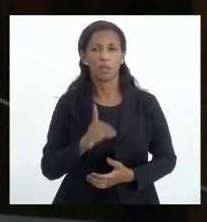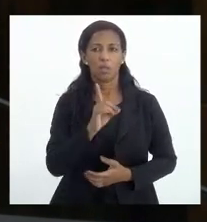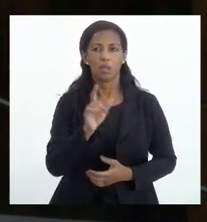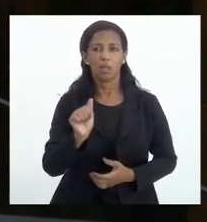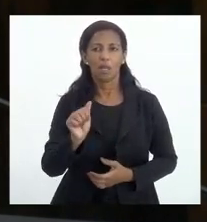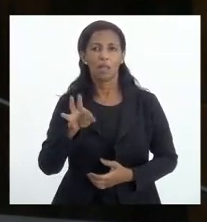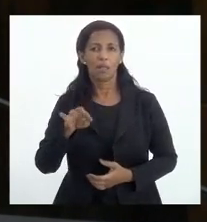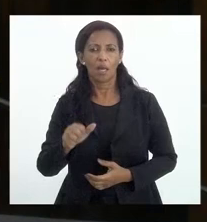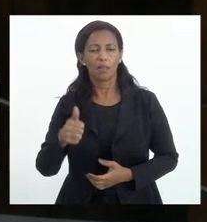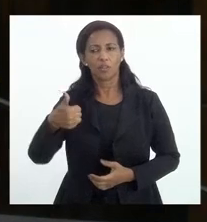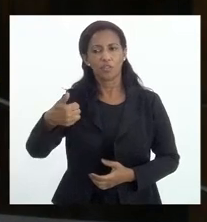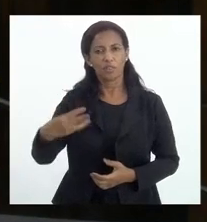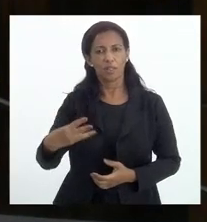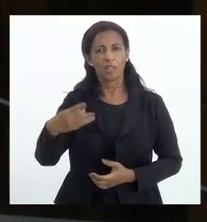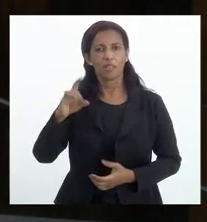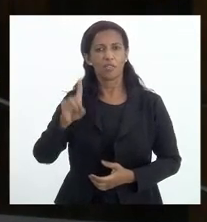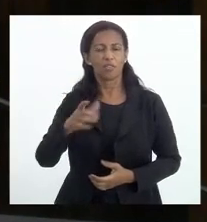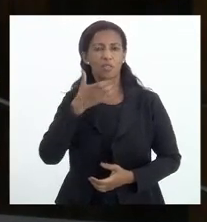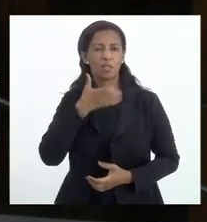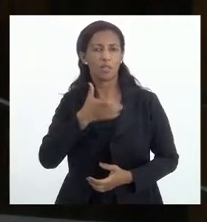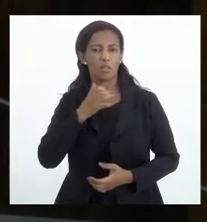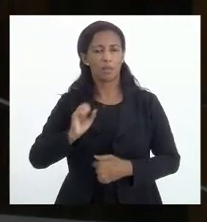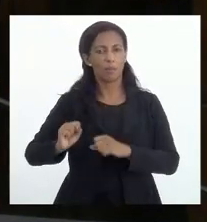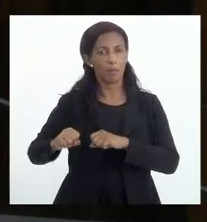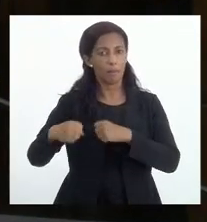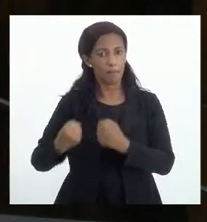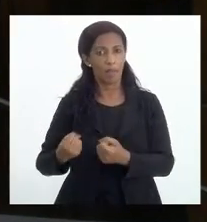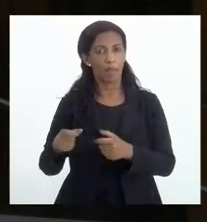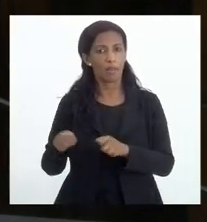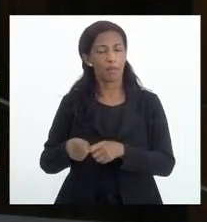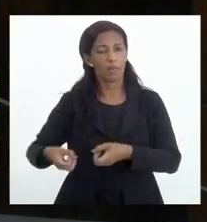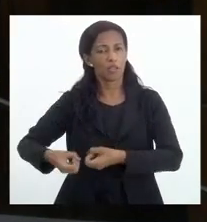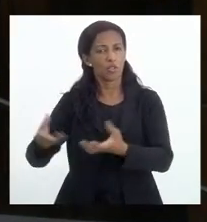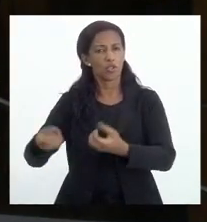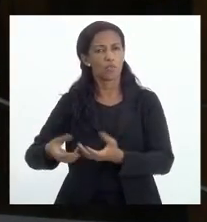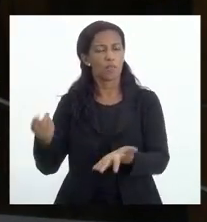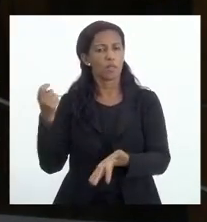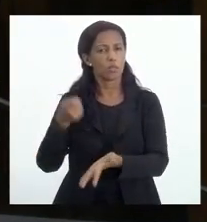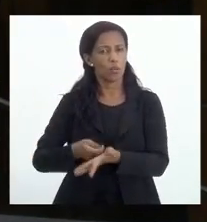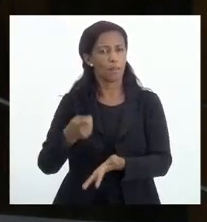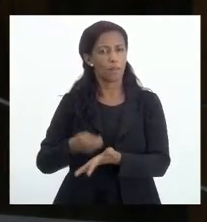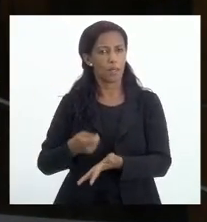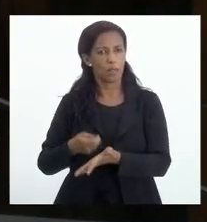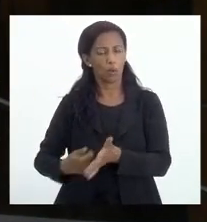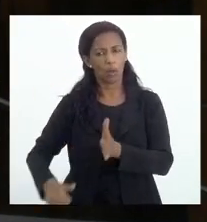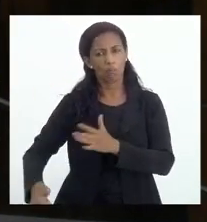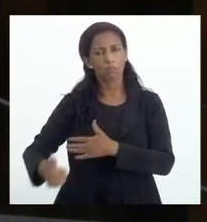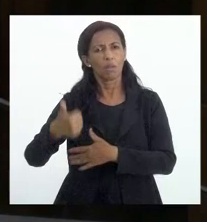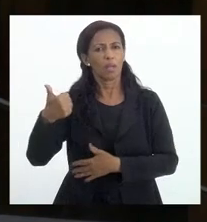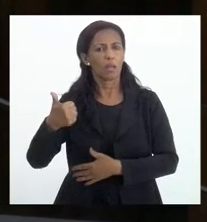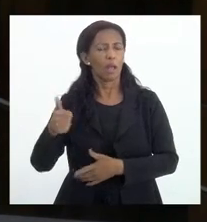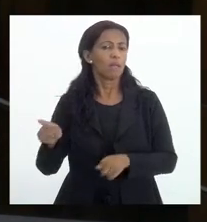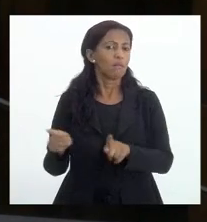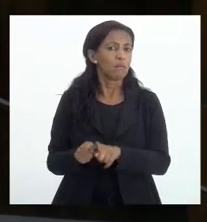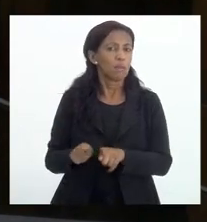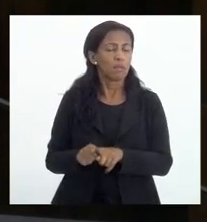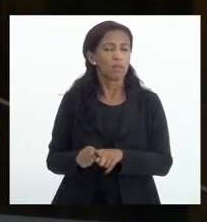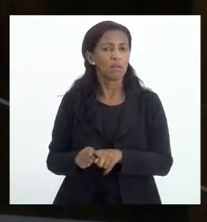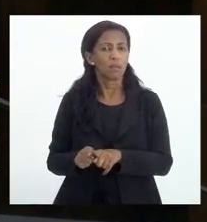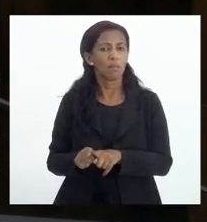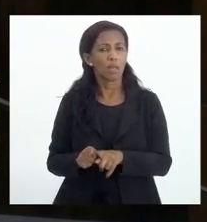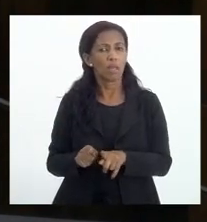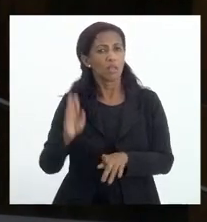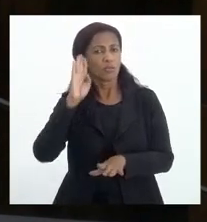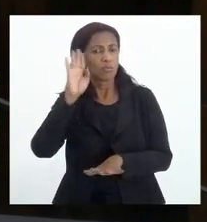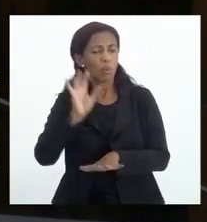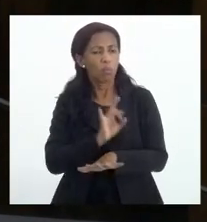de dezembro para poder empenhar as despesas obrigatórias, índices constitucionais, legais, e óbvio que as excepcionalidades